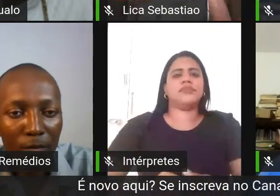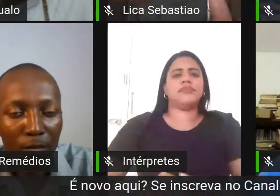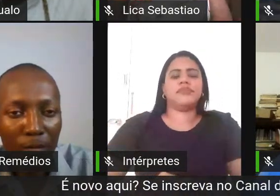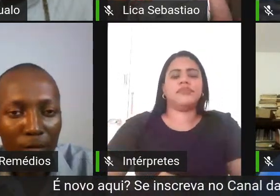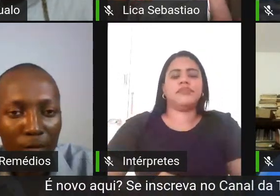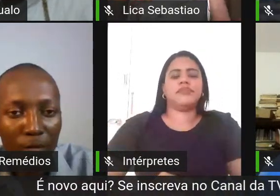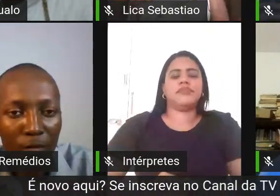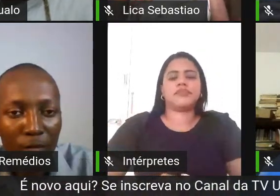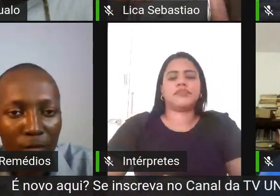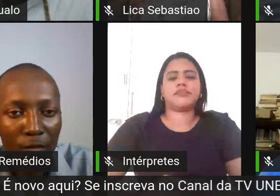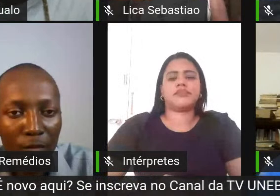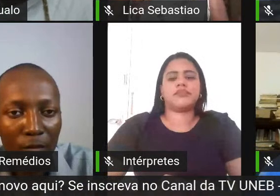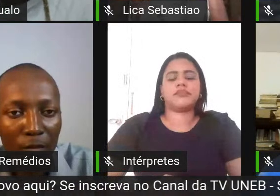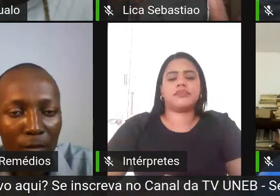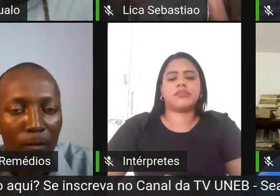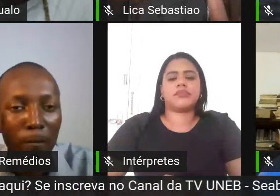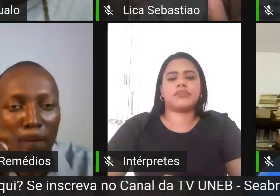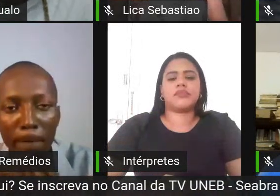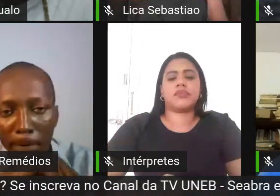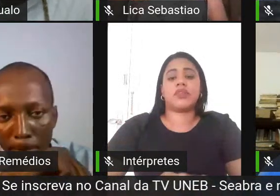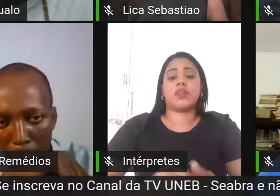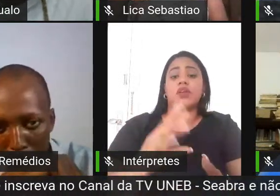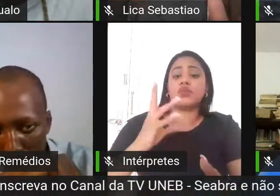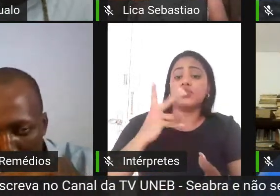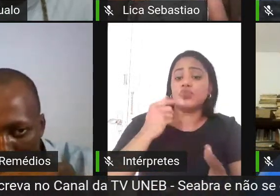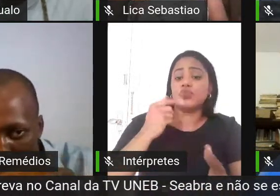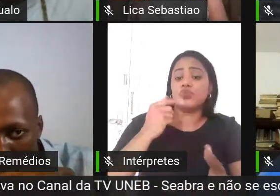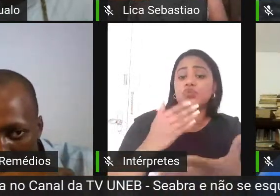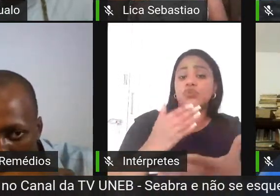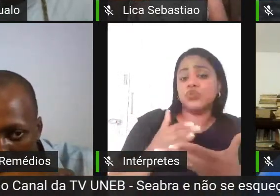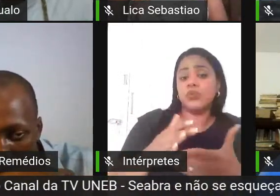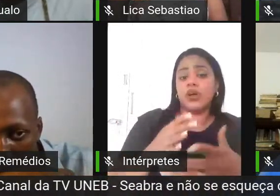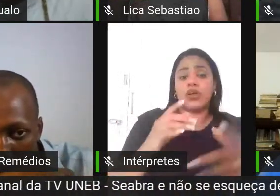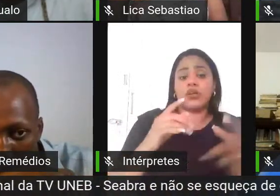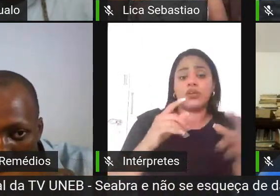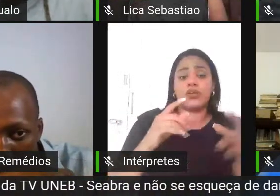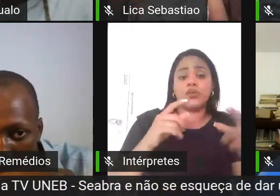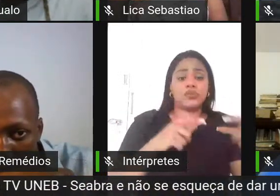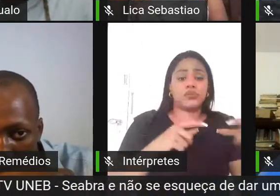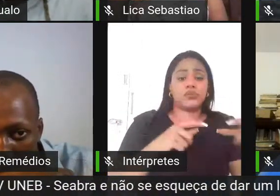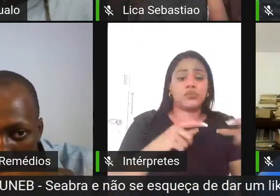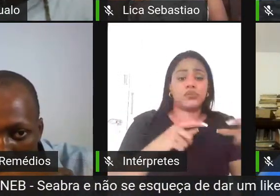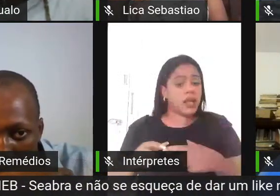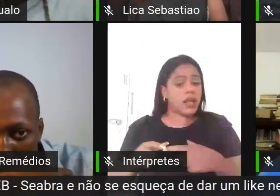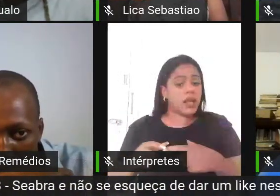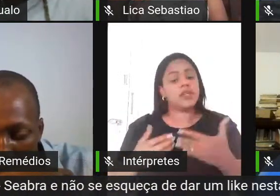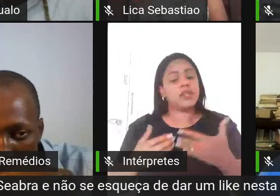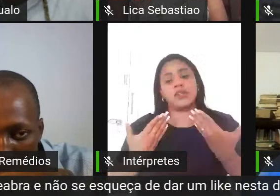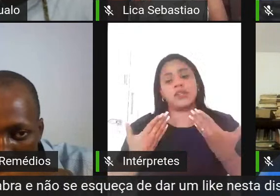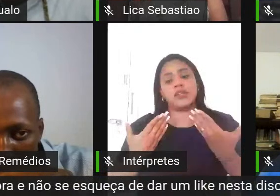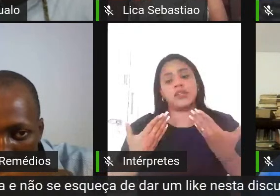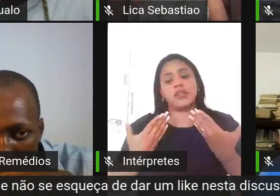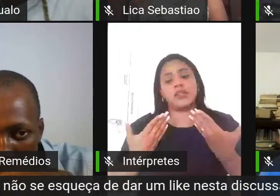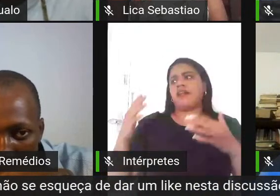escrita começa num tempo e num espaço. Então, não existe nada fora desse tempo e desse espaço.